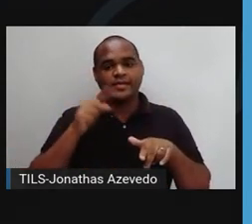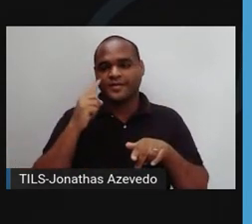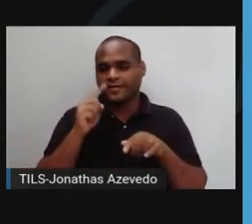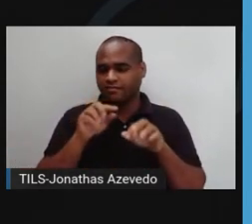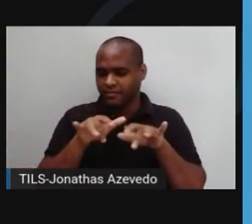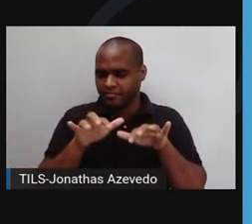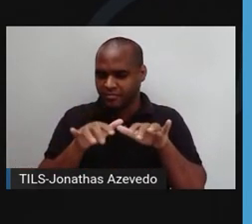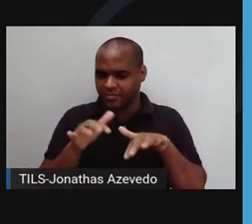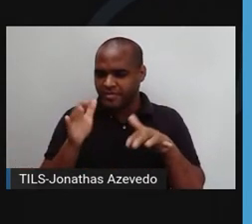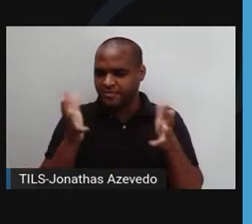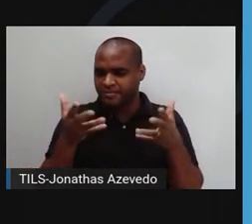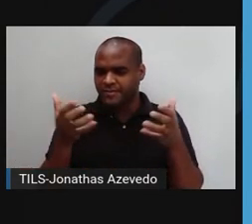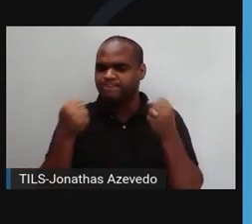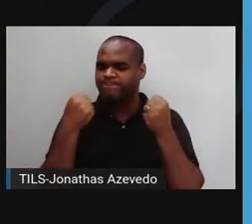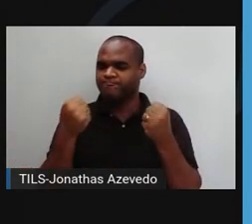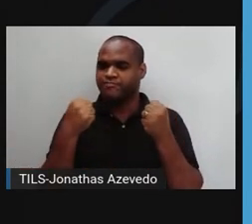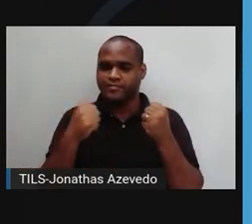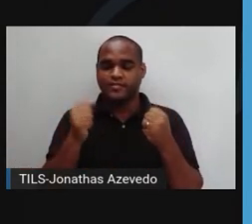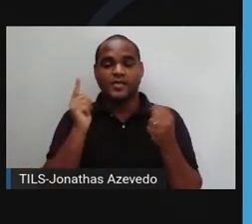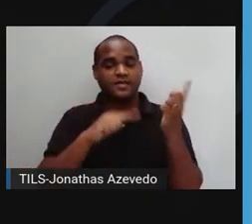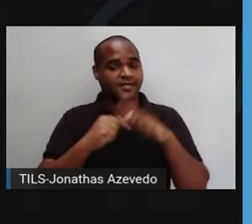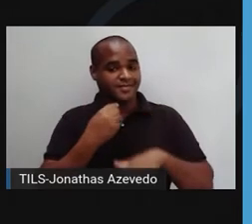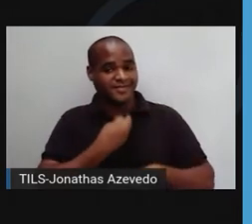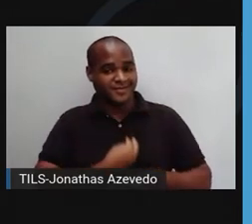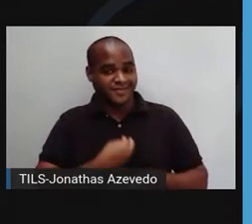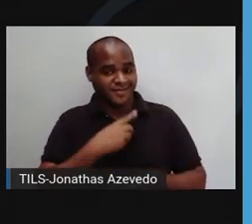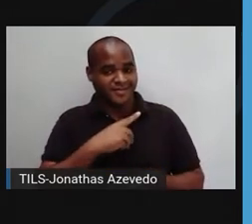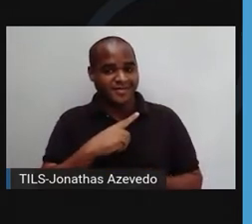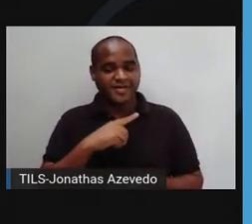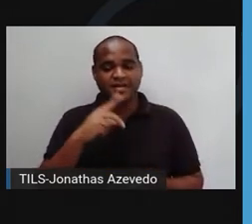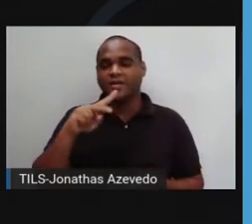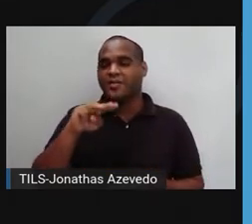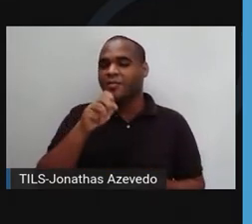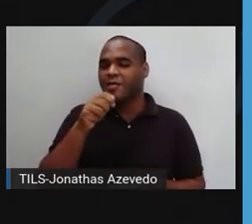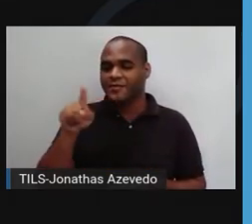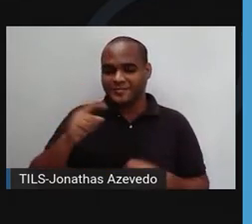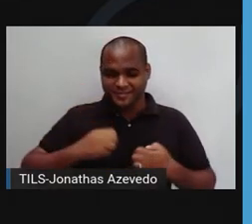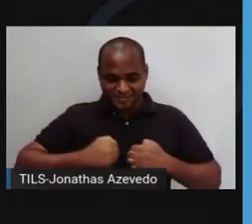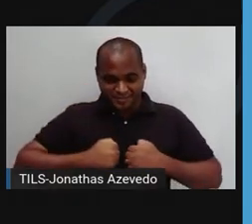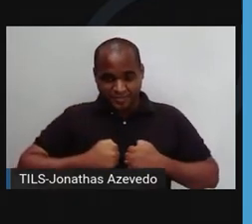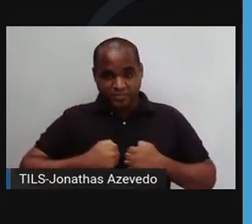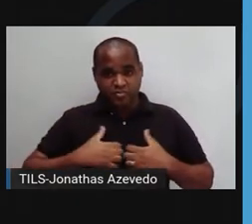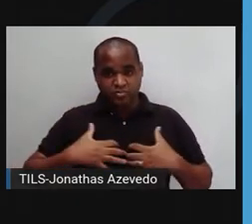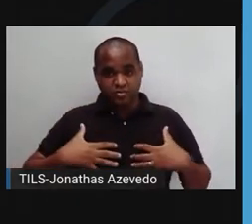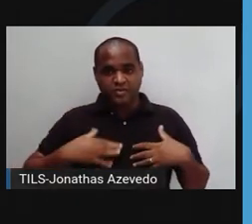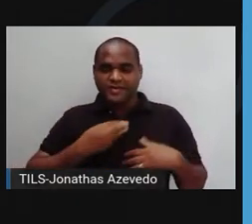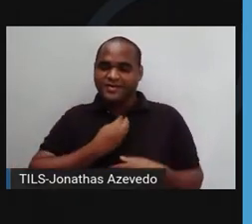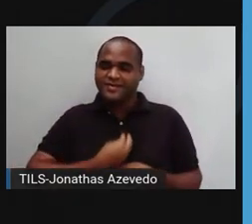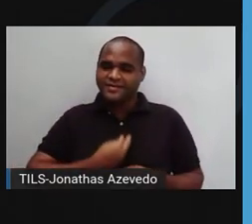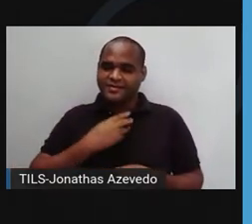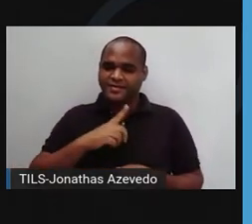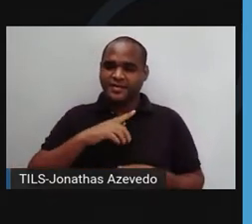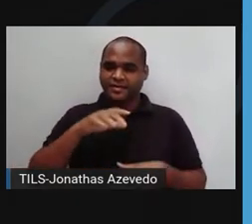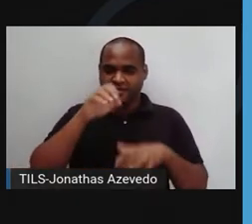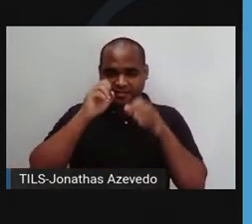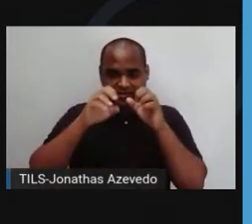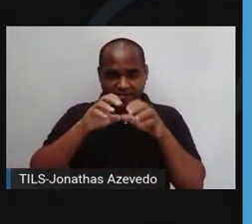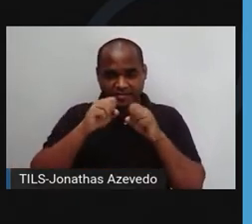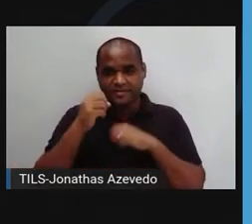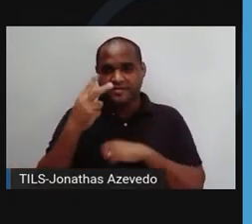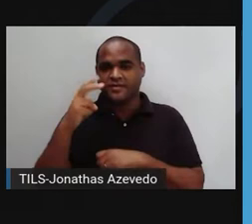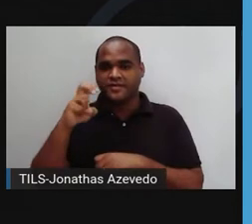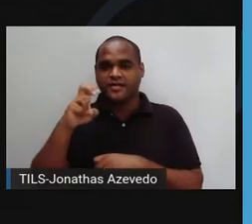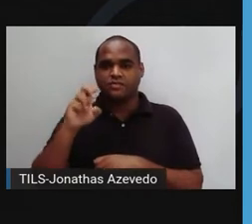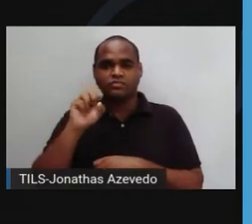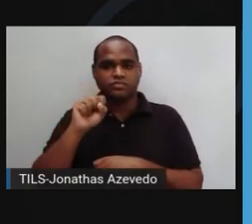mais poderosas do mundo que o mantêm vivo. Estou falando dos pulmões. Em temperatura ambiente, você inspira 25